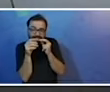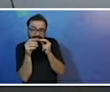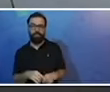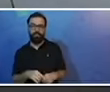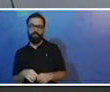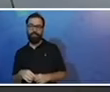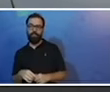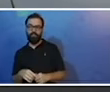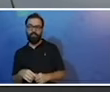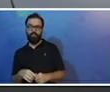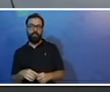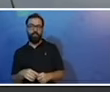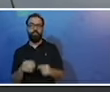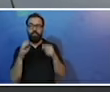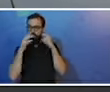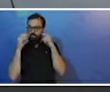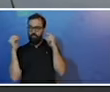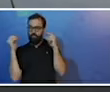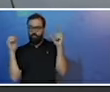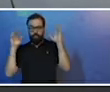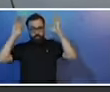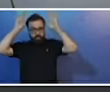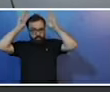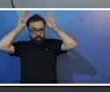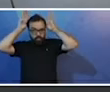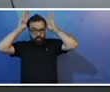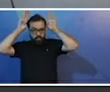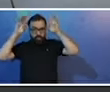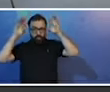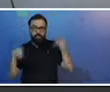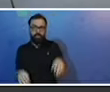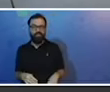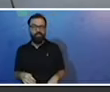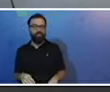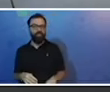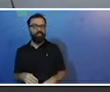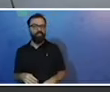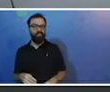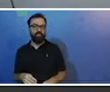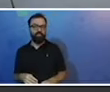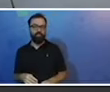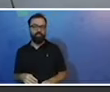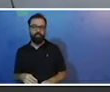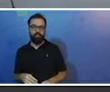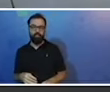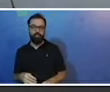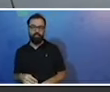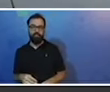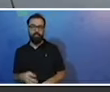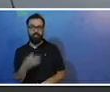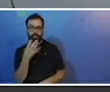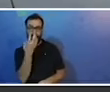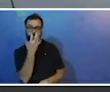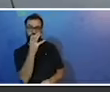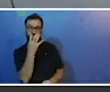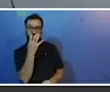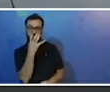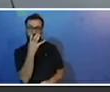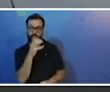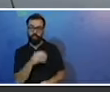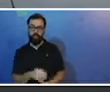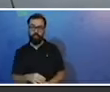certo temos o gato com as suas orelhinhas em pé o seu Narizinho que mexe temos o cachorro